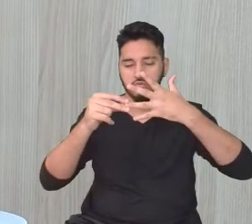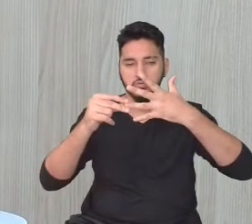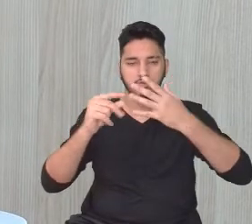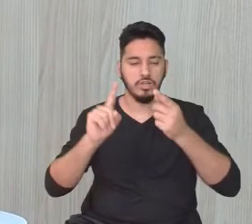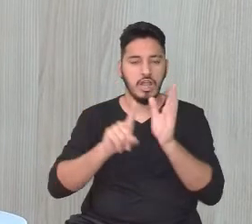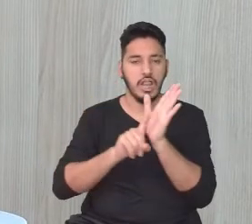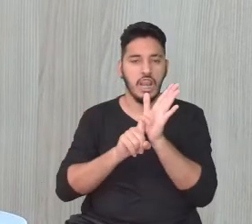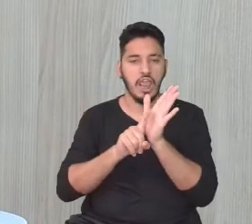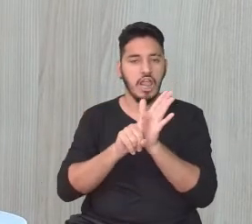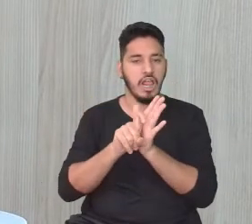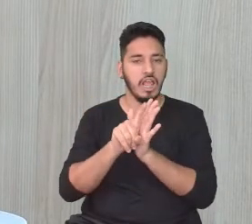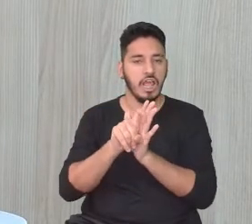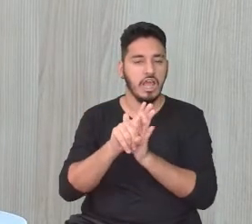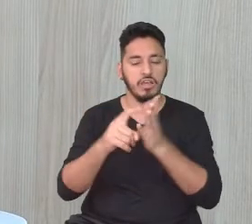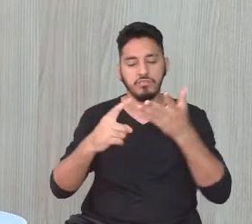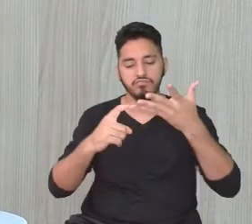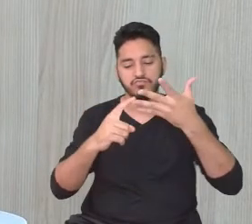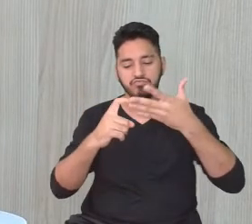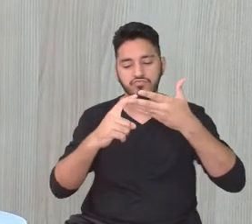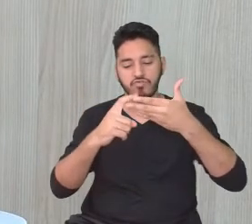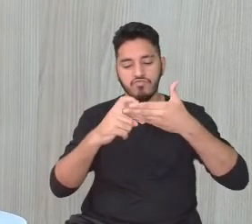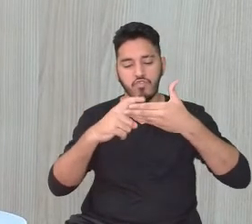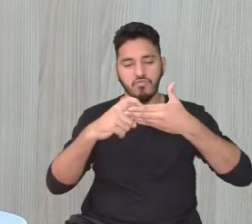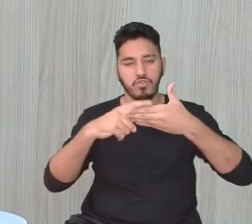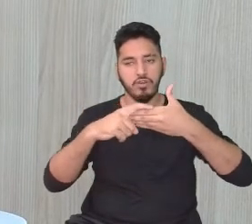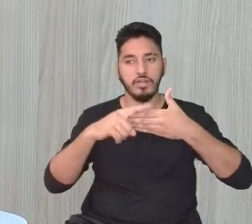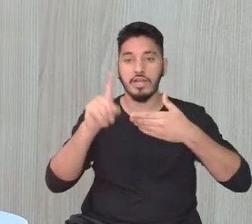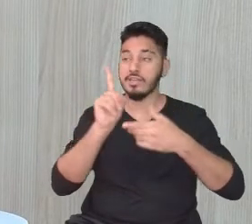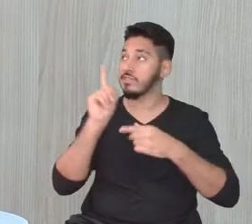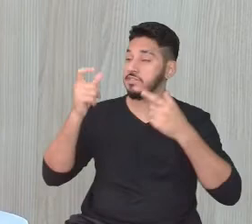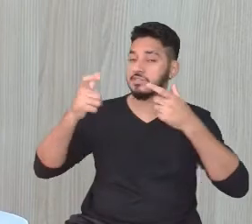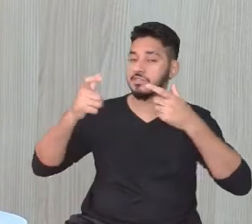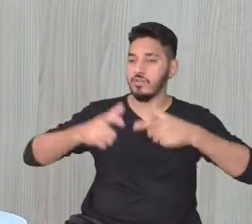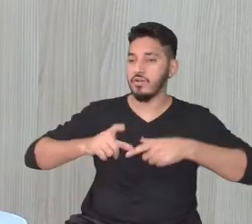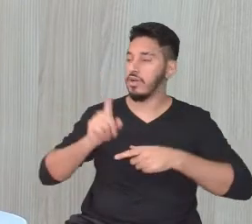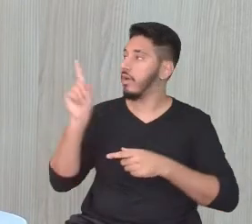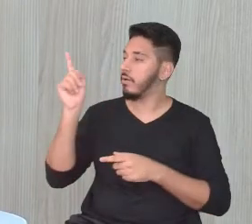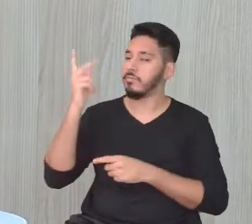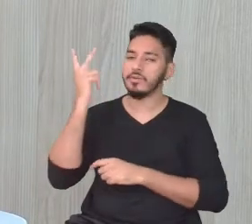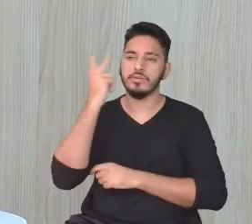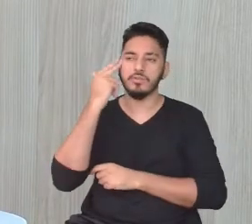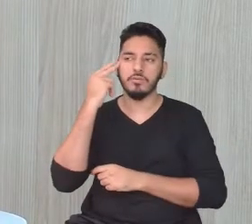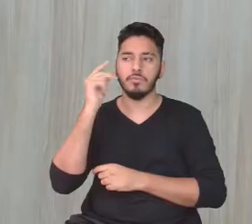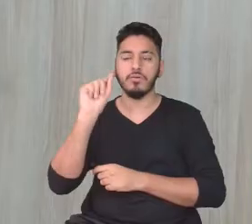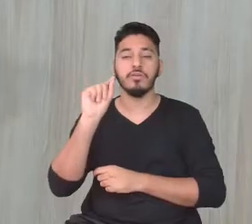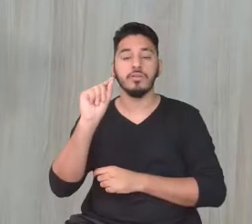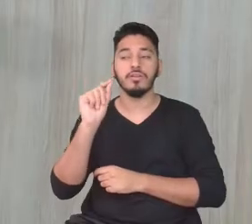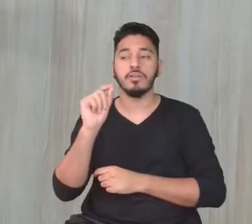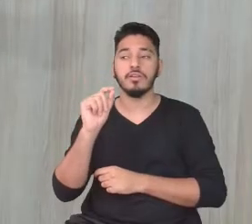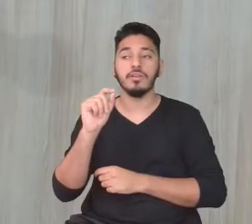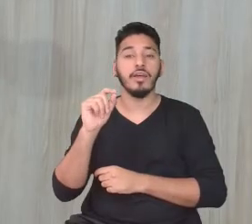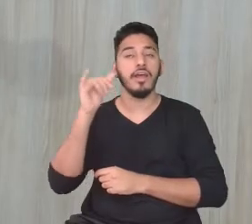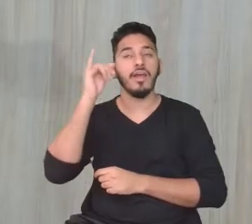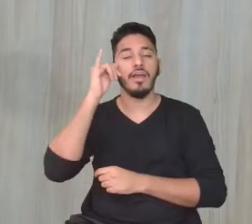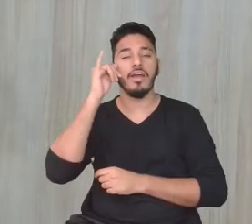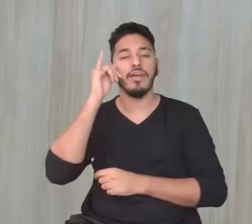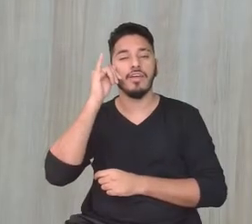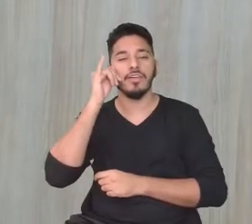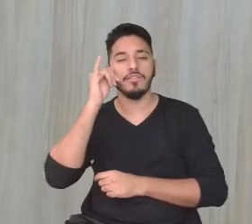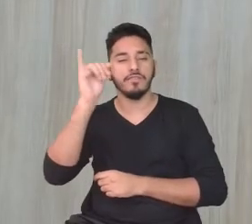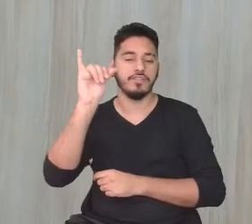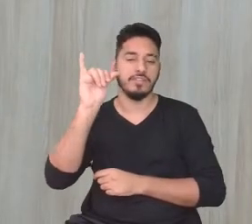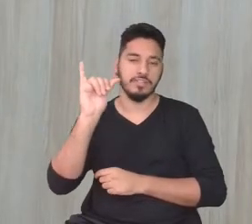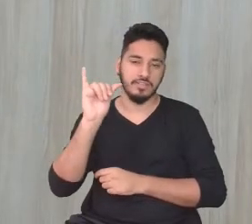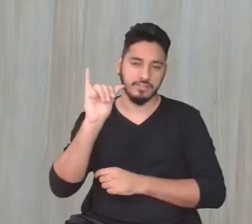lagarta lagarta aí a professora esses ambientes aqui é bem comum que eles fazem tratamentos para evitar esse tipo